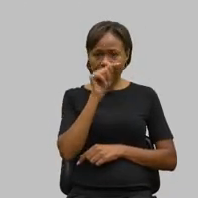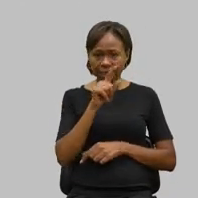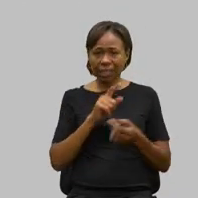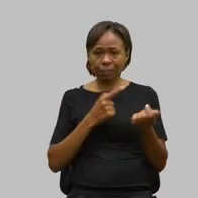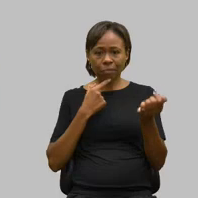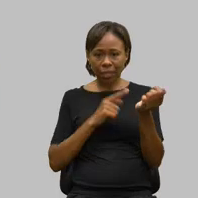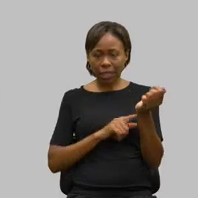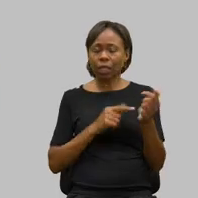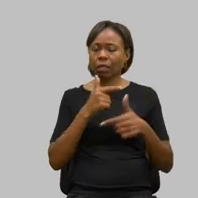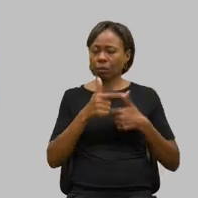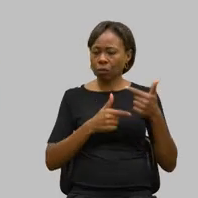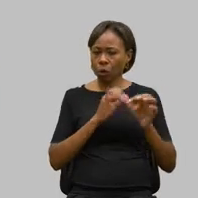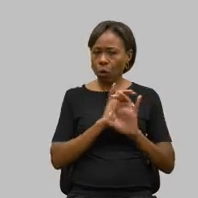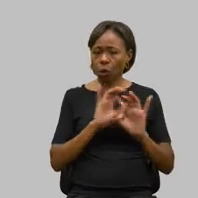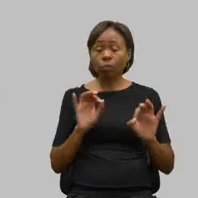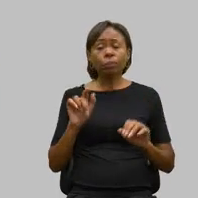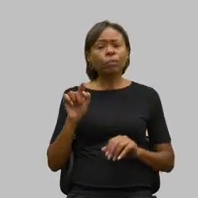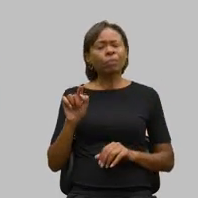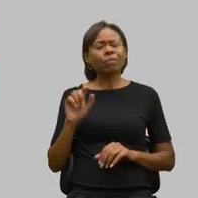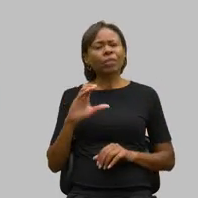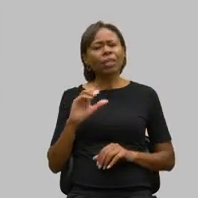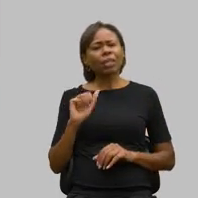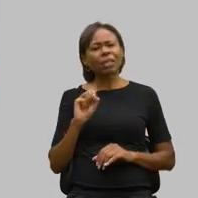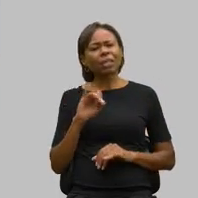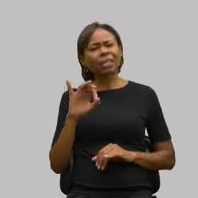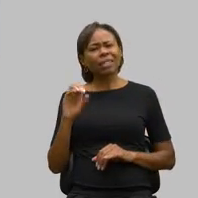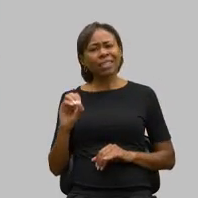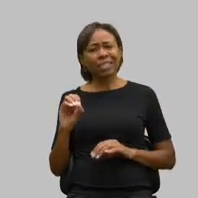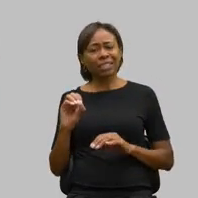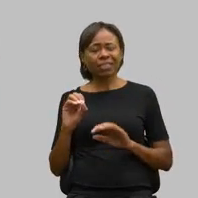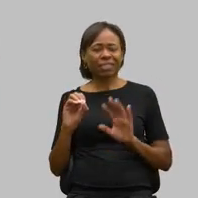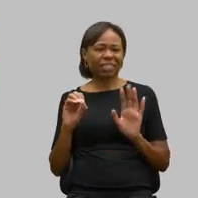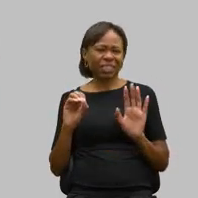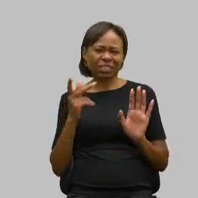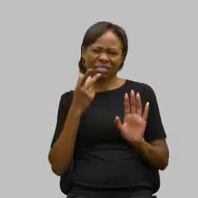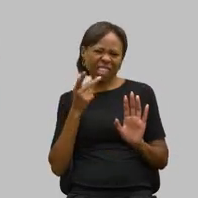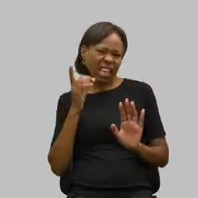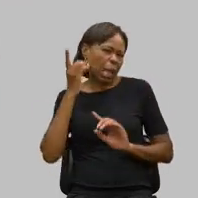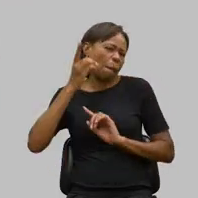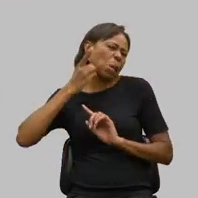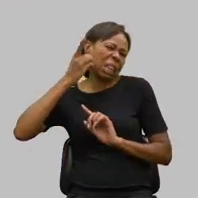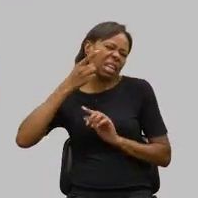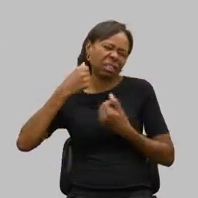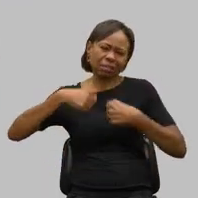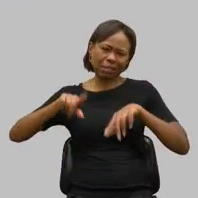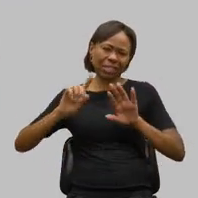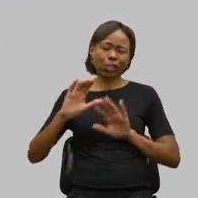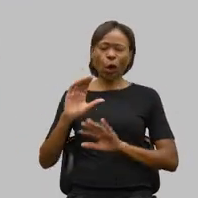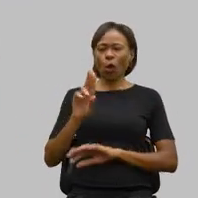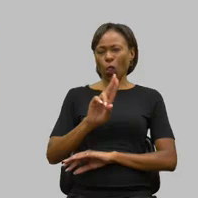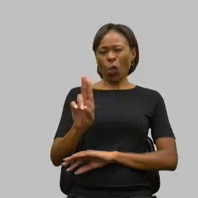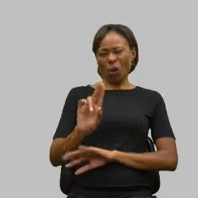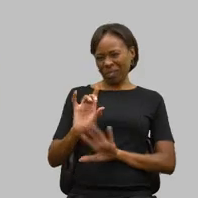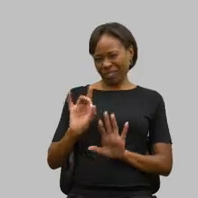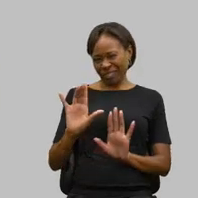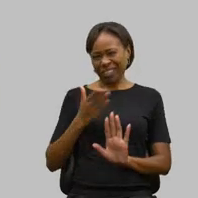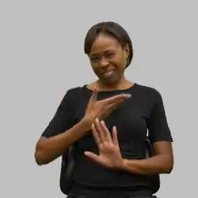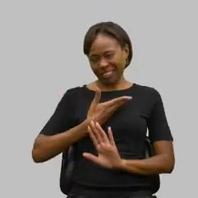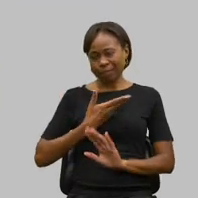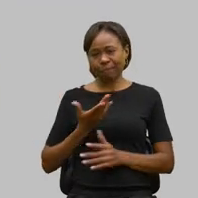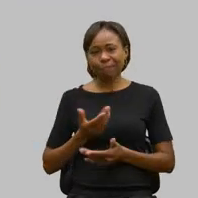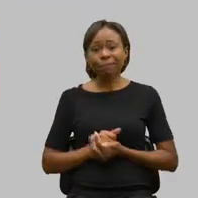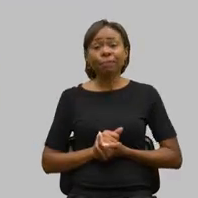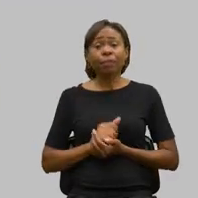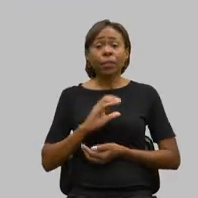Cássio, eu acho que, gente, eu chamo vocês pelo nome, sem falar deputado, porque a gente vira amigo aqui, mas deputado Cássio. A gente,